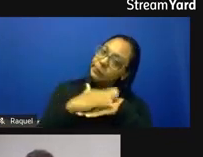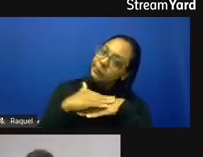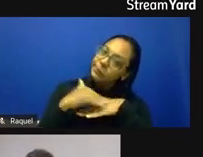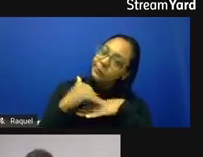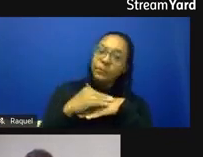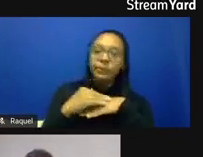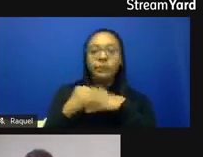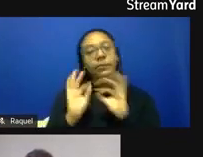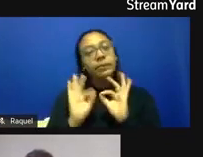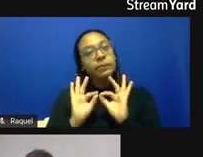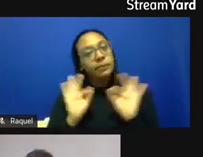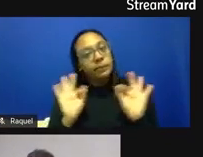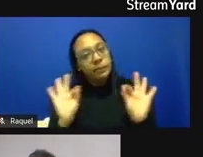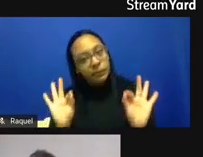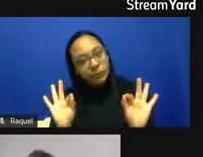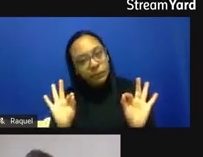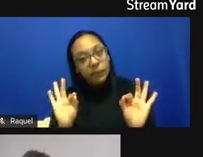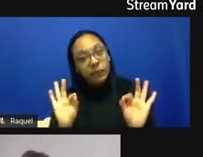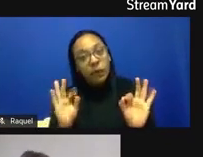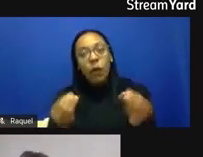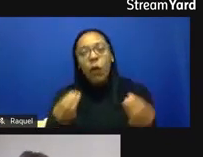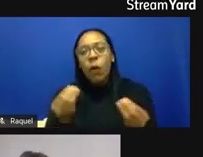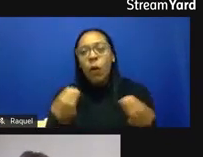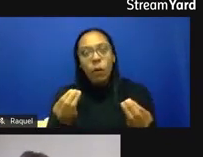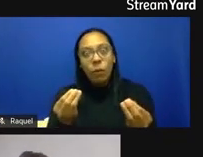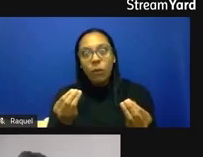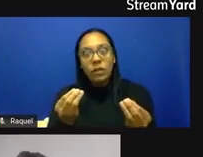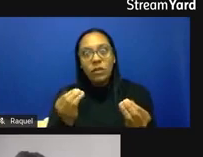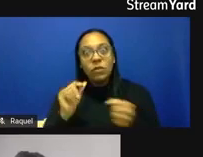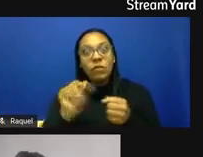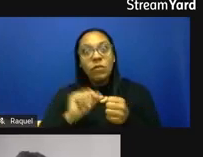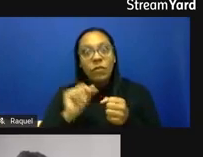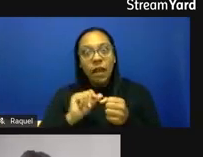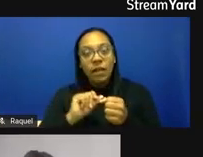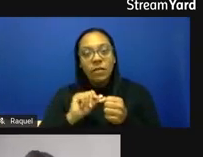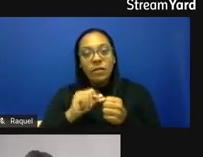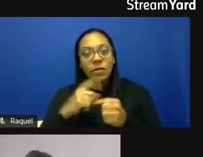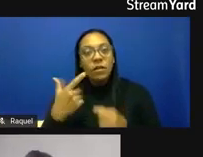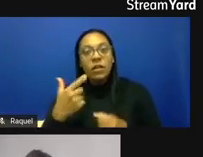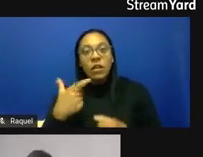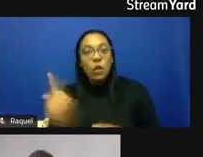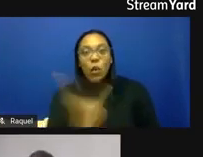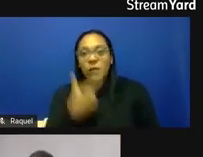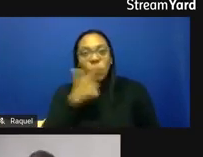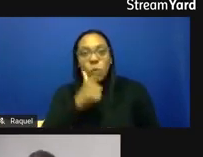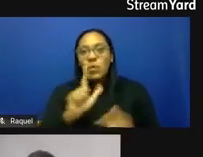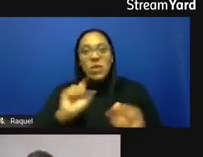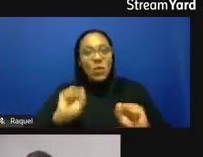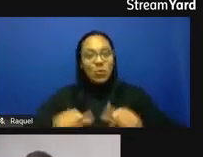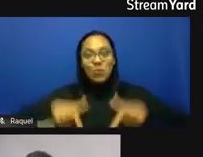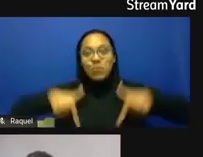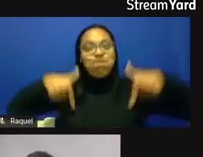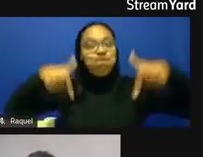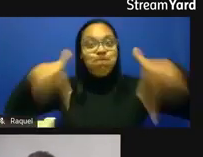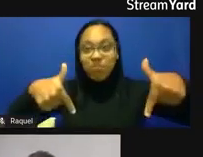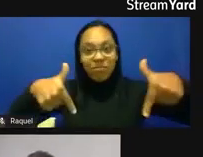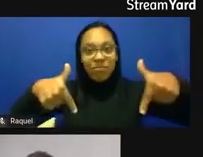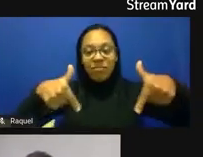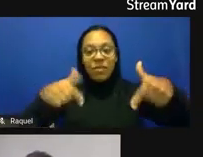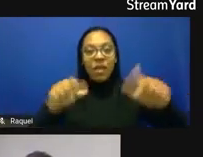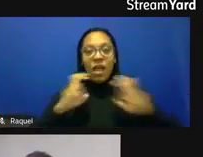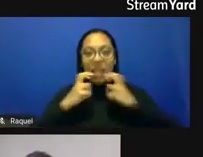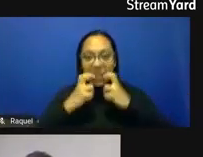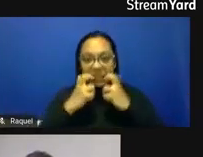e o quanto isso impacta, inclusive, na nossa reatividade, em reagir a uma situação de violência, em reagir a uma situação